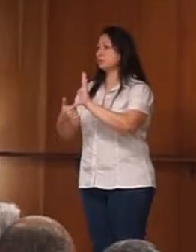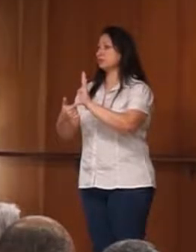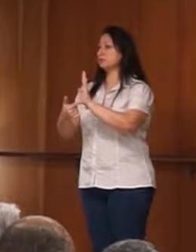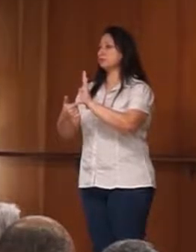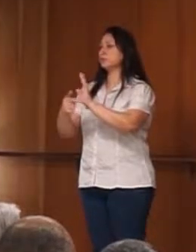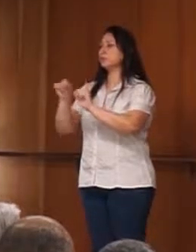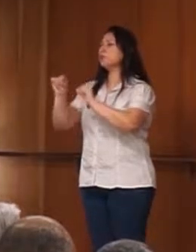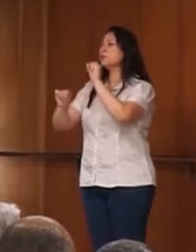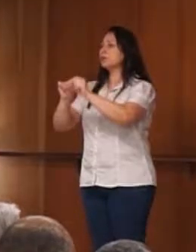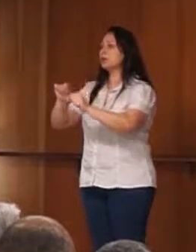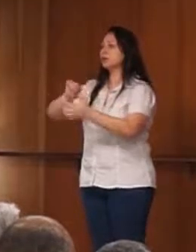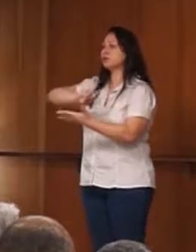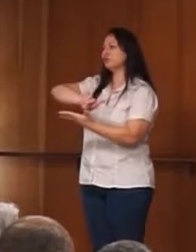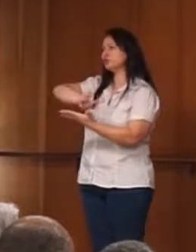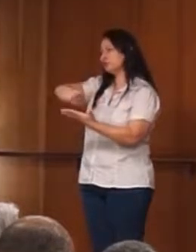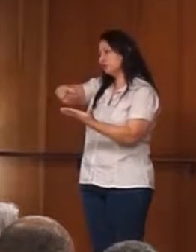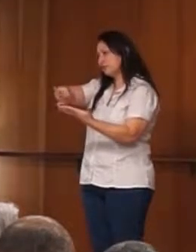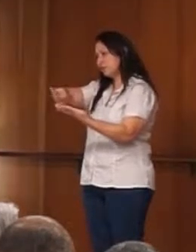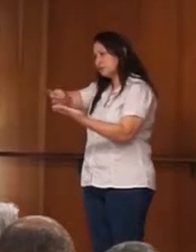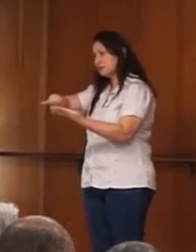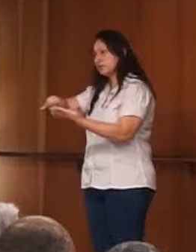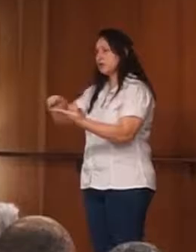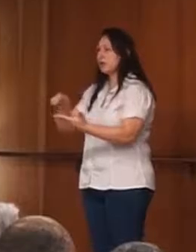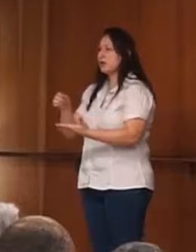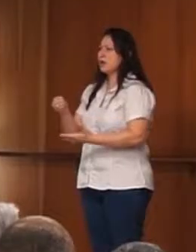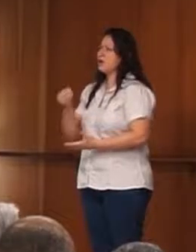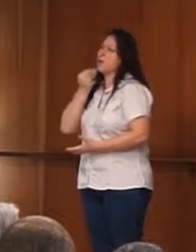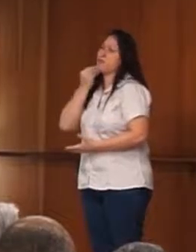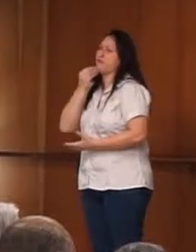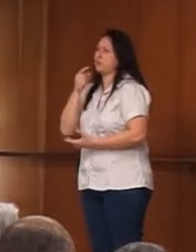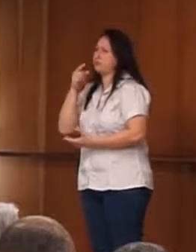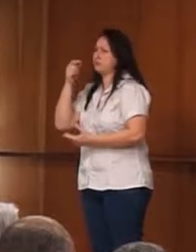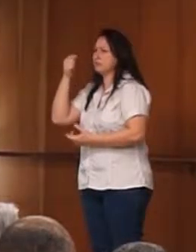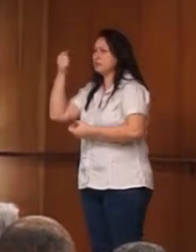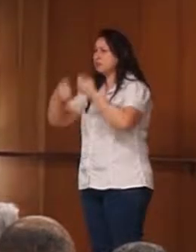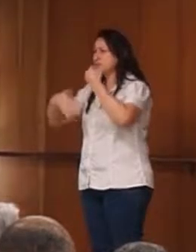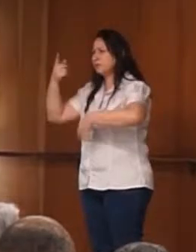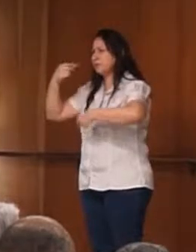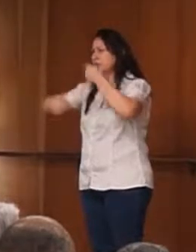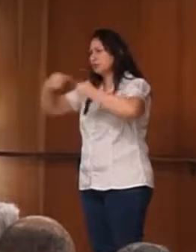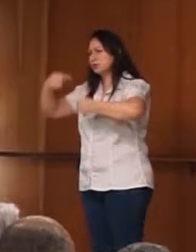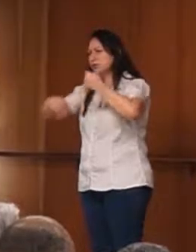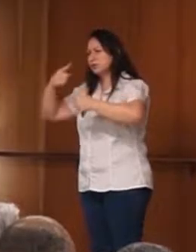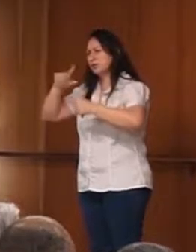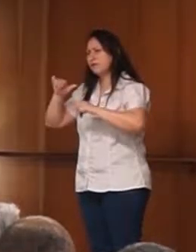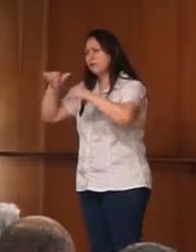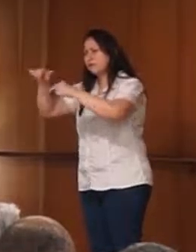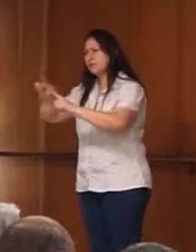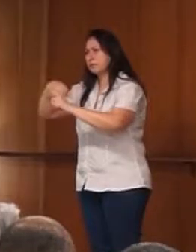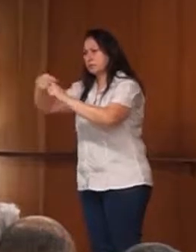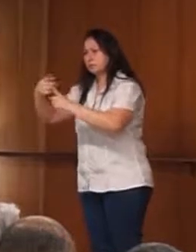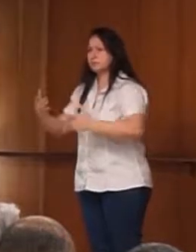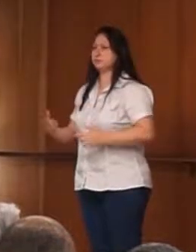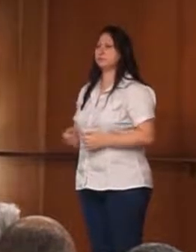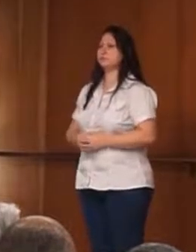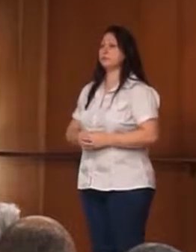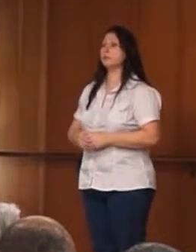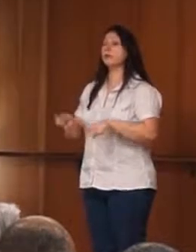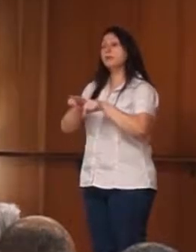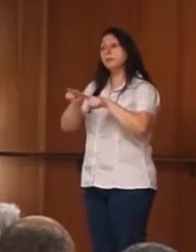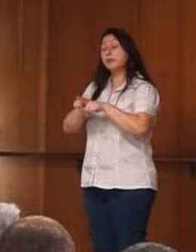aspecto das políticas afirmativas, e dizer que o respeito às